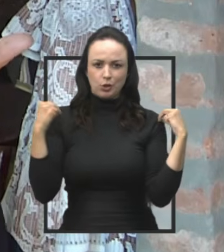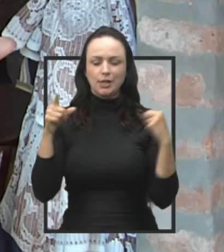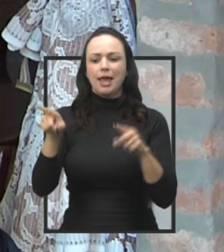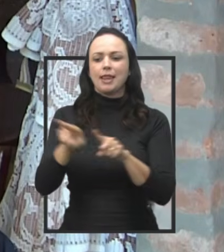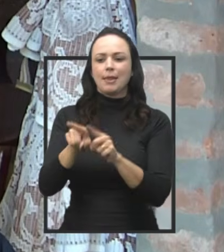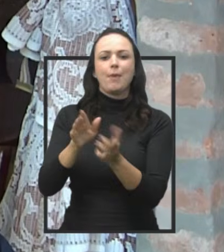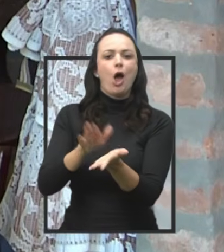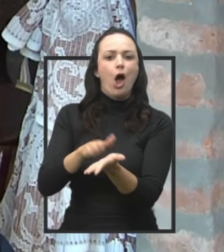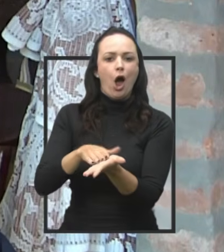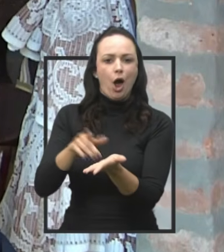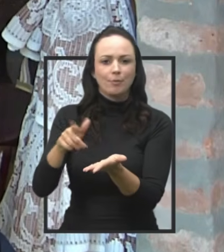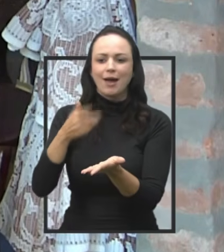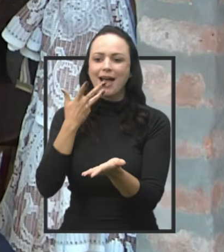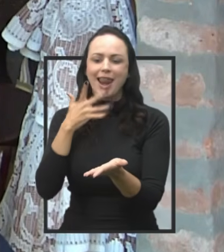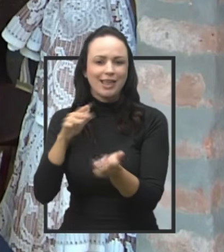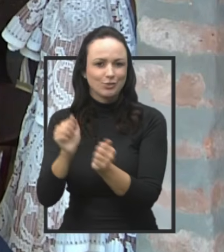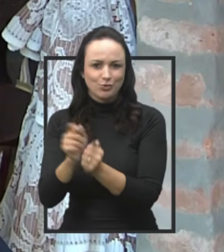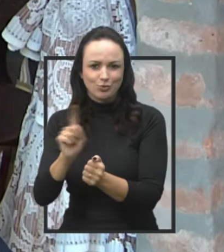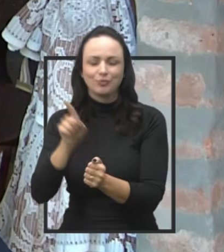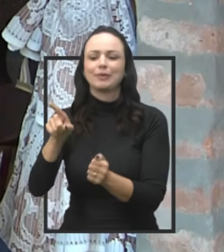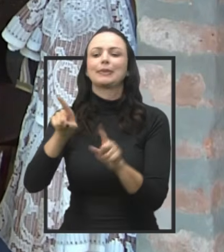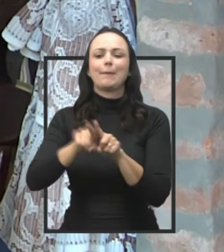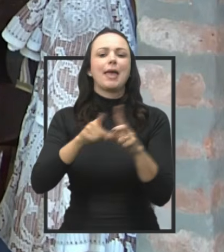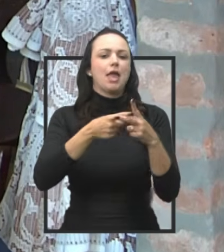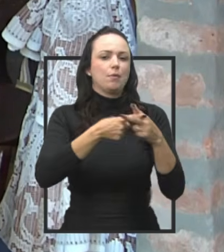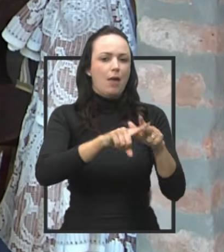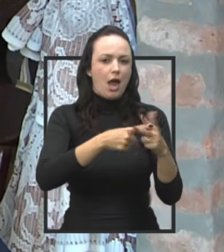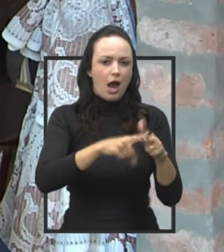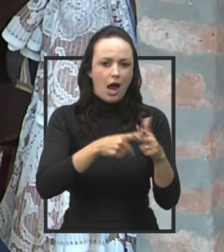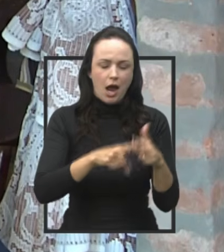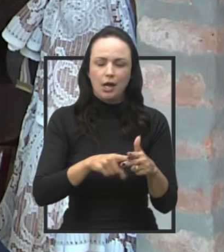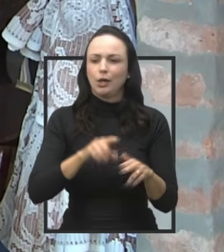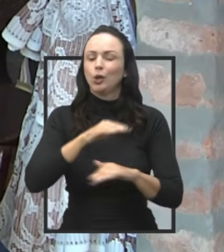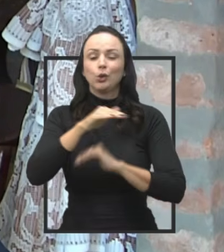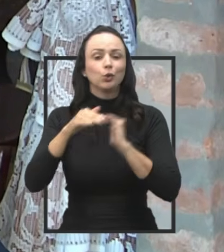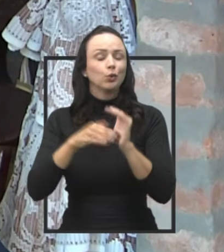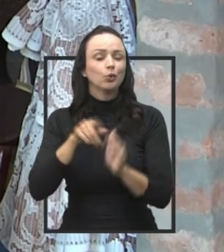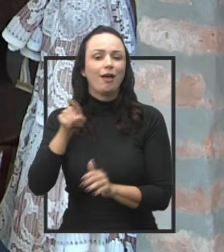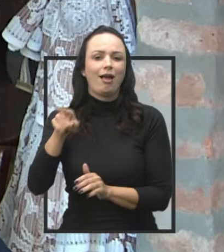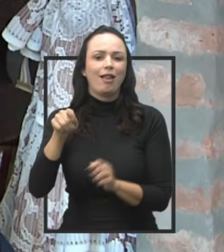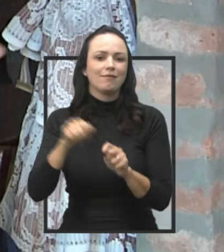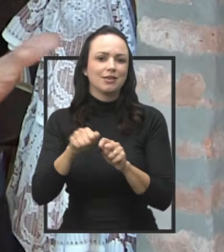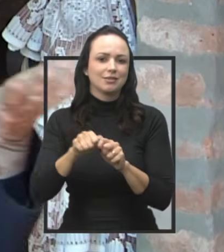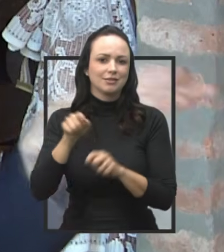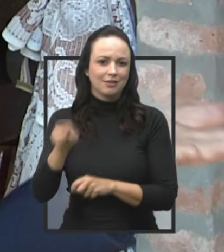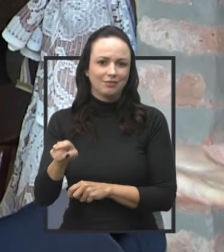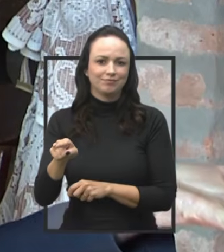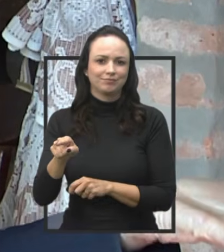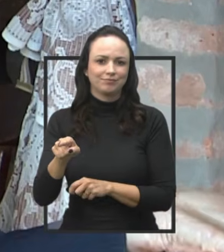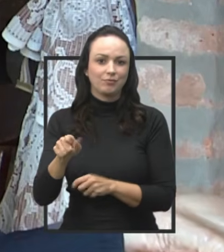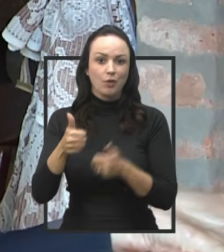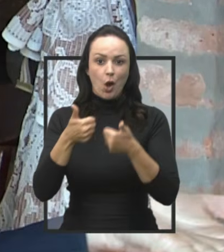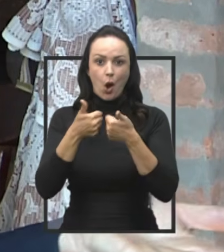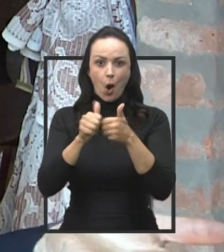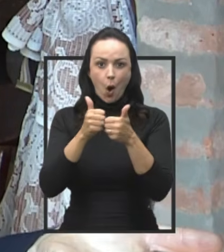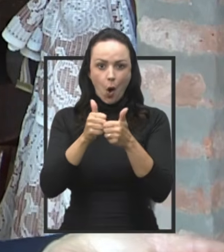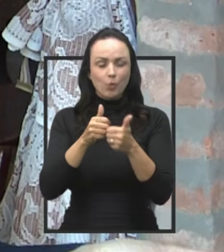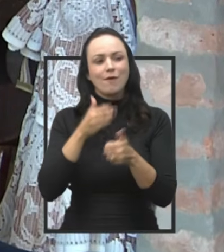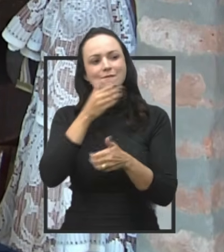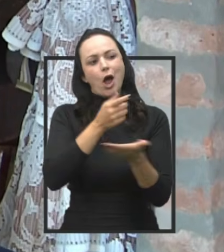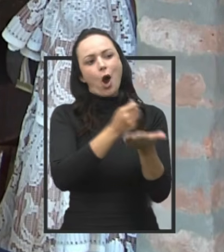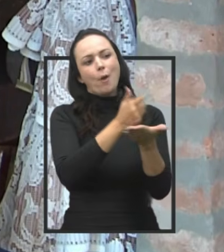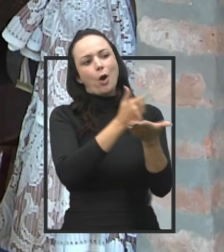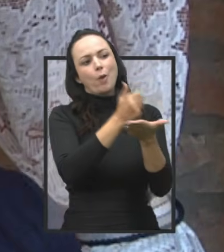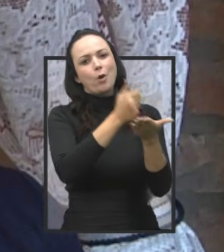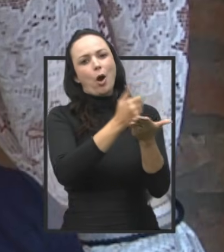não tinha as crianças, ele era um mecânico, tudo ele era. Então, o ônibus que se acha, depois de